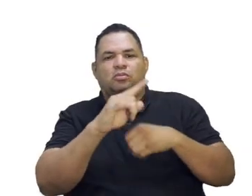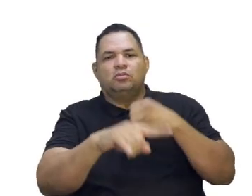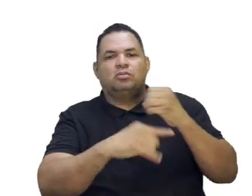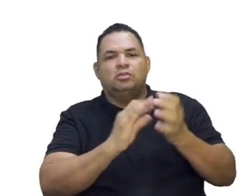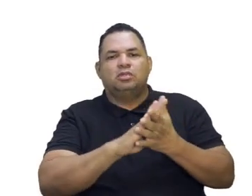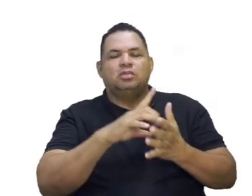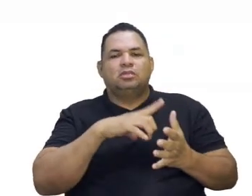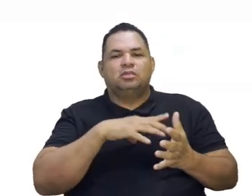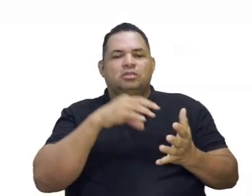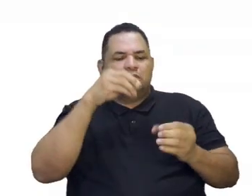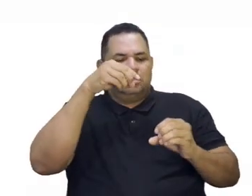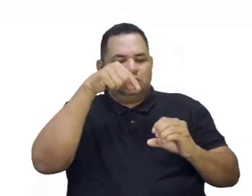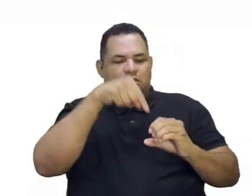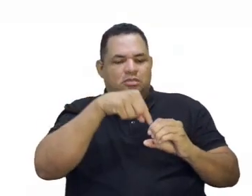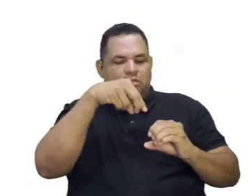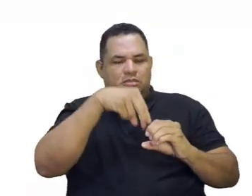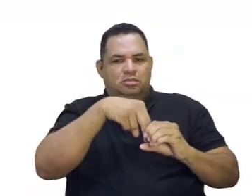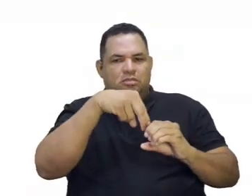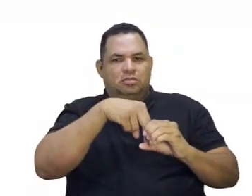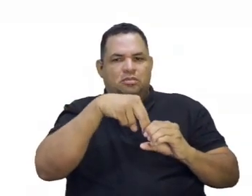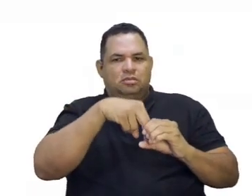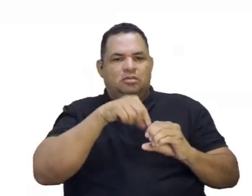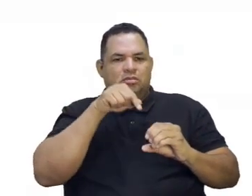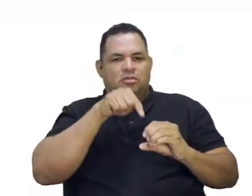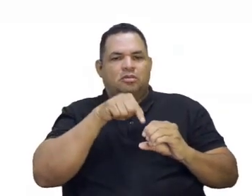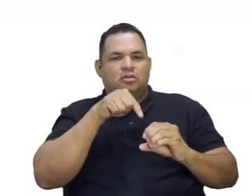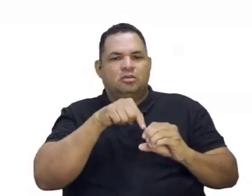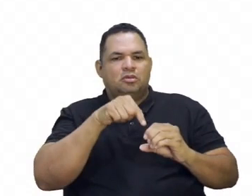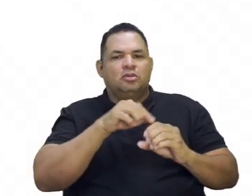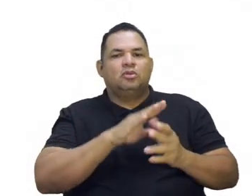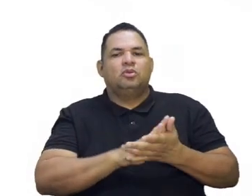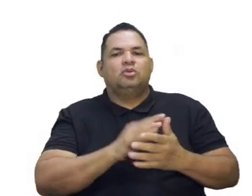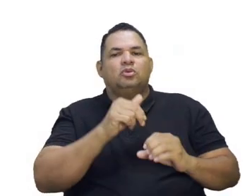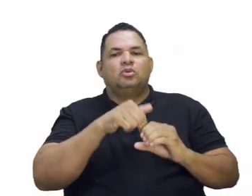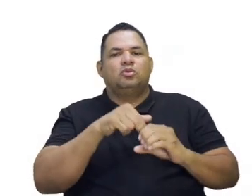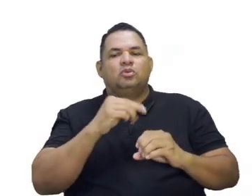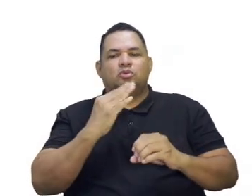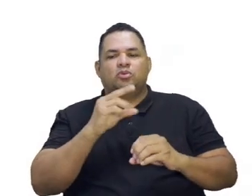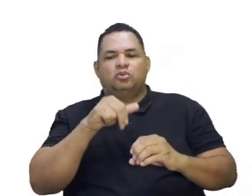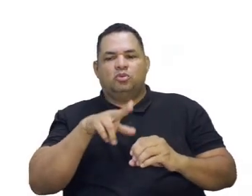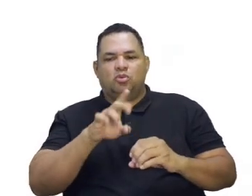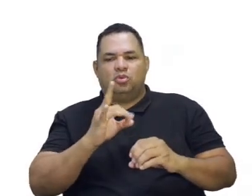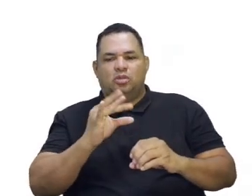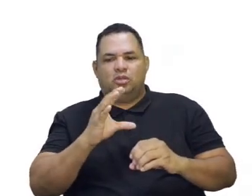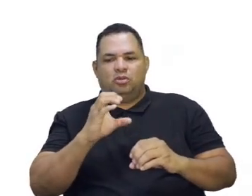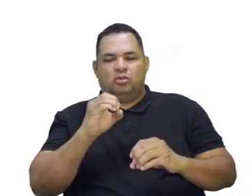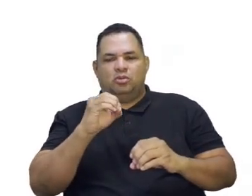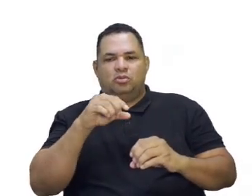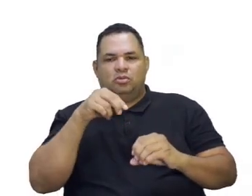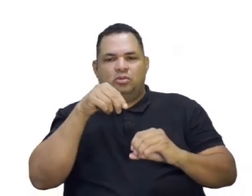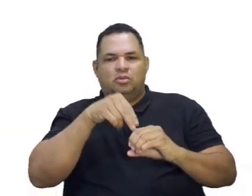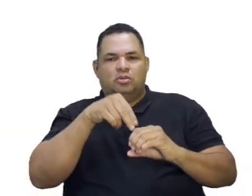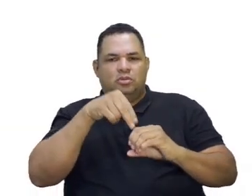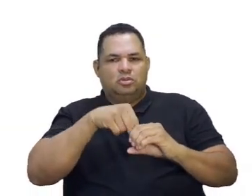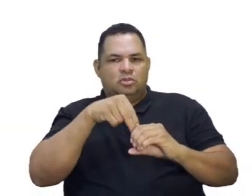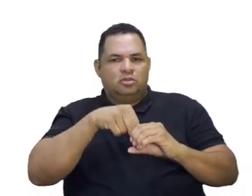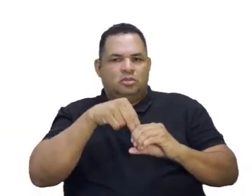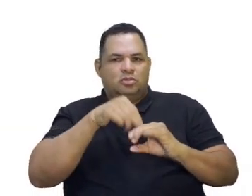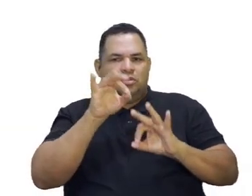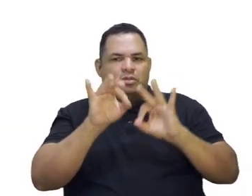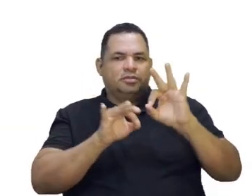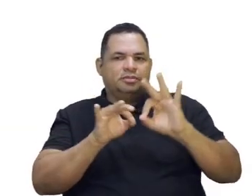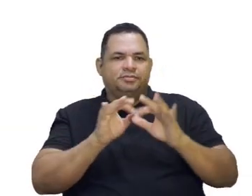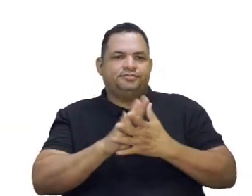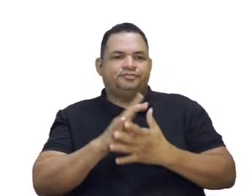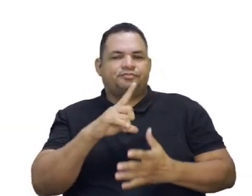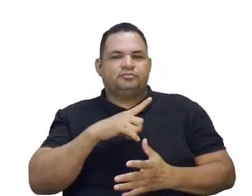átomo possui em seu centro o quê? Um núcleo, né, galera? A gente viu aí na nossa aula que